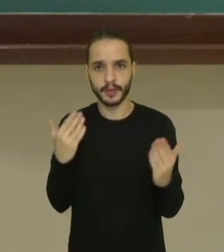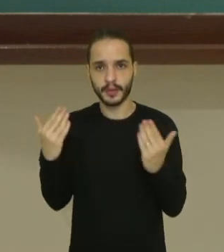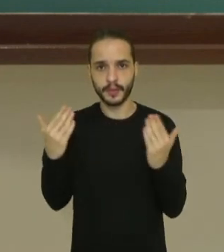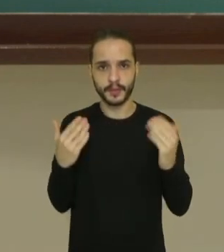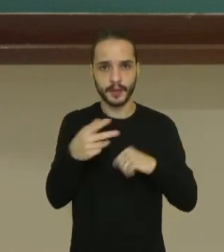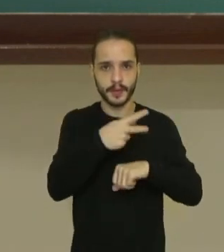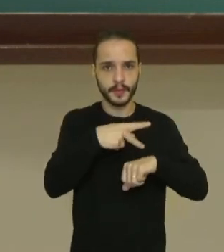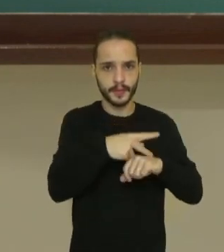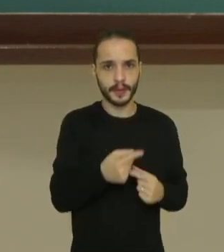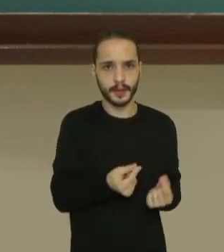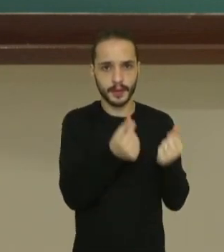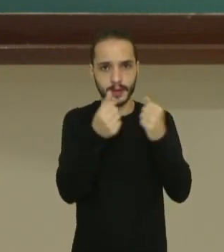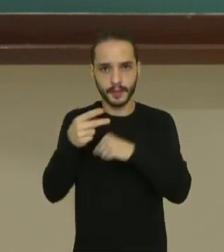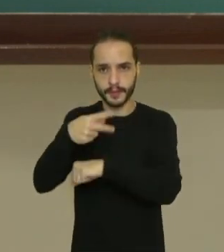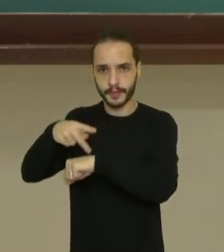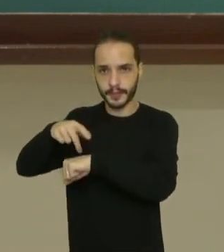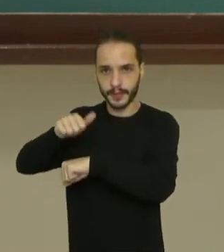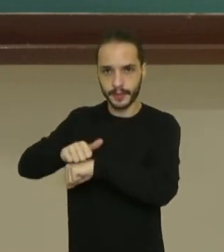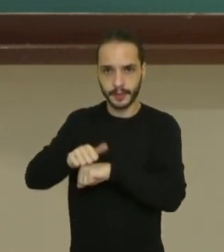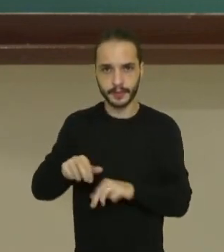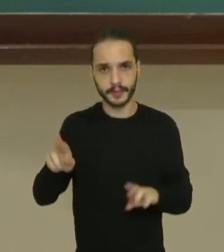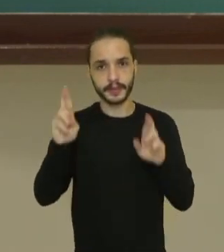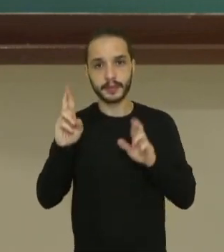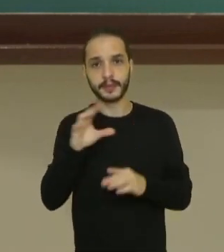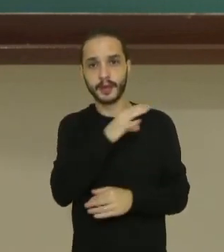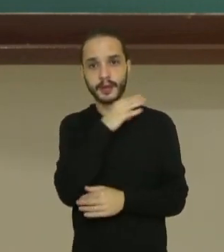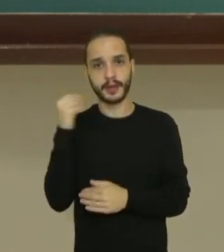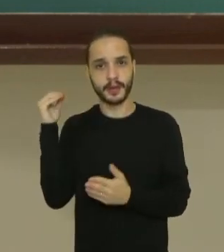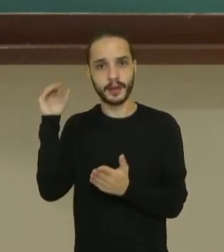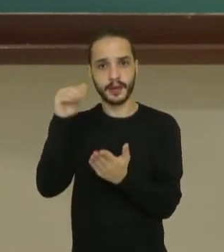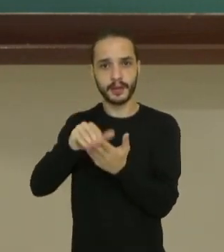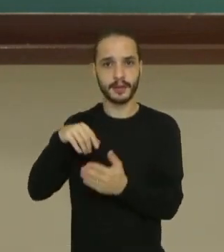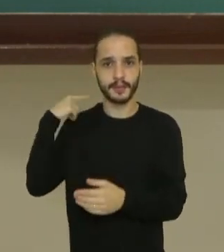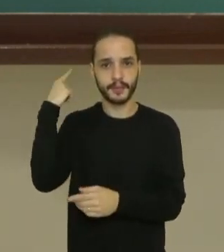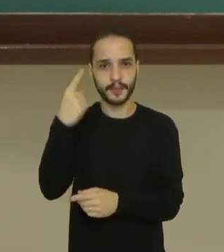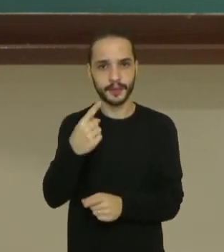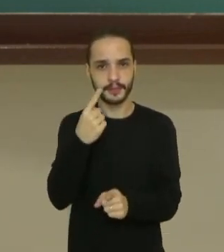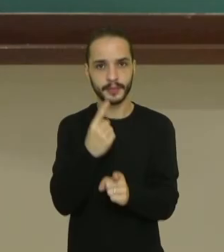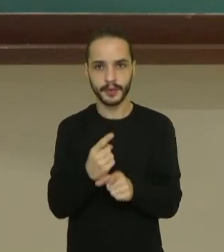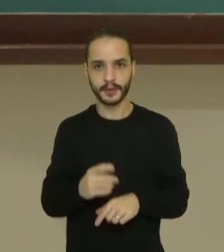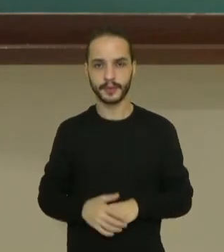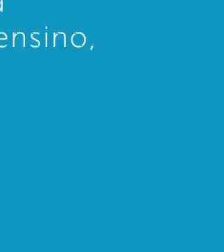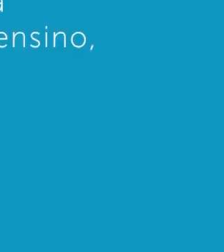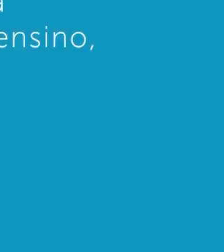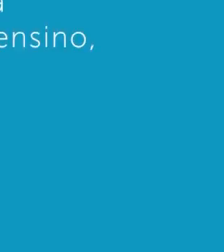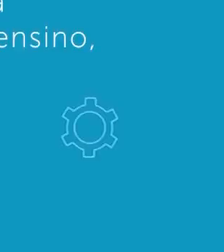desenvolvidos e subdesenvolvidos. Espero que vocês tenham gostado aí. Até o nosso próximo encontro.